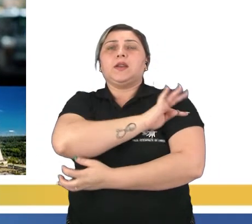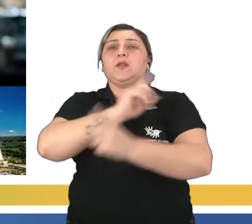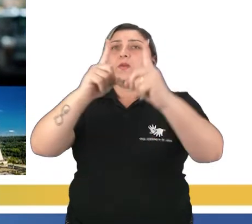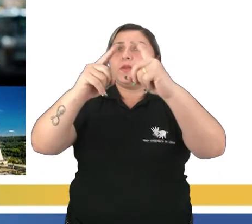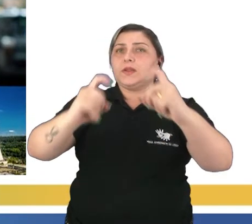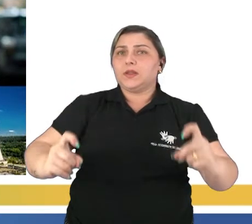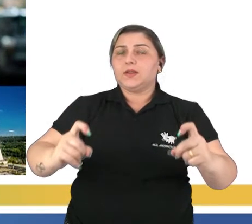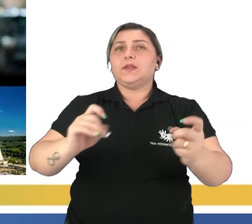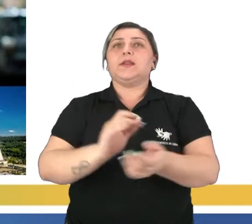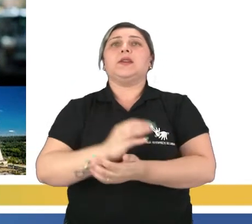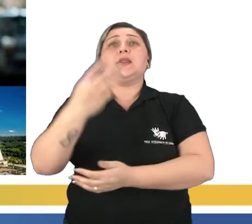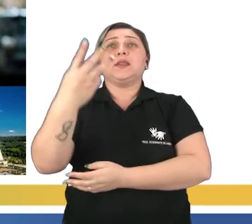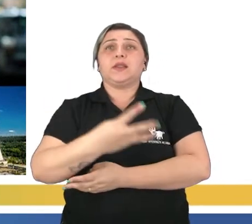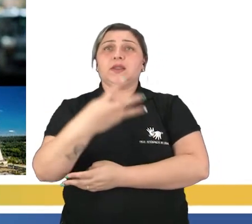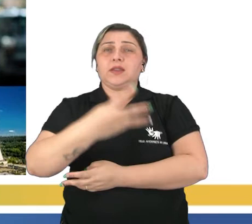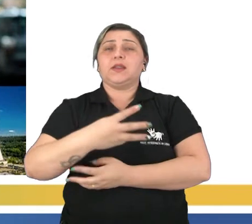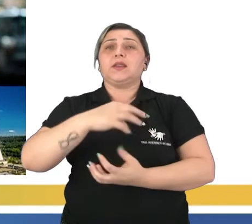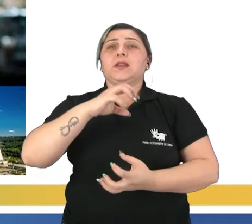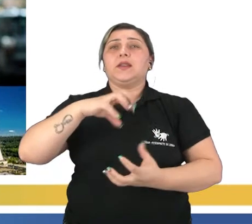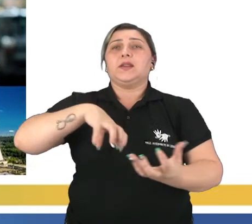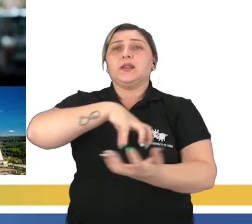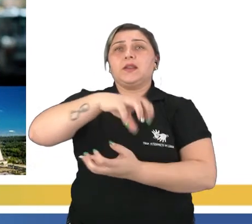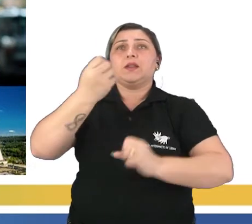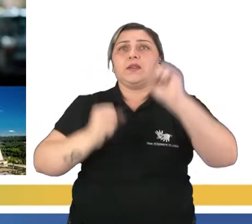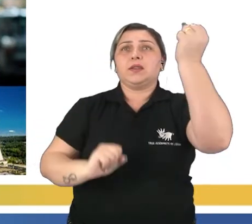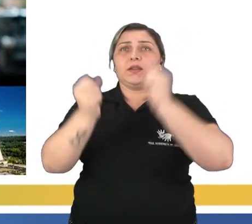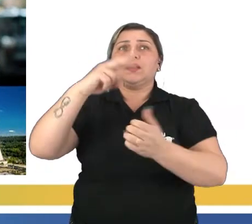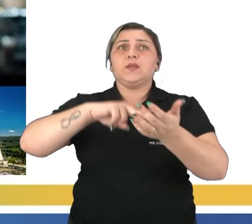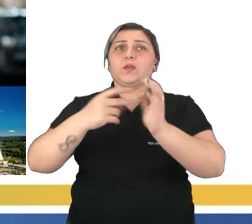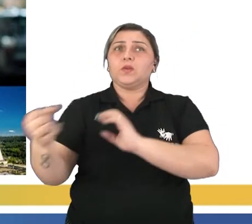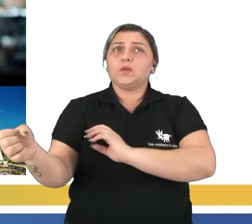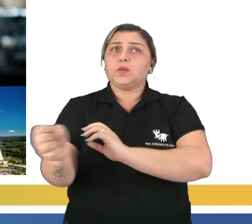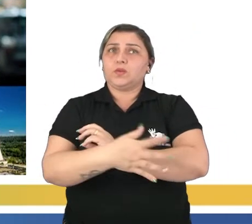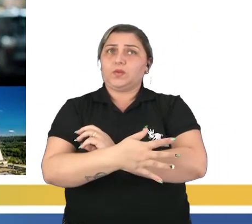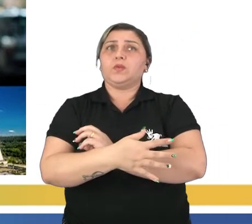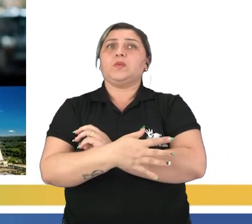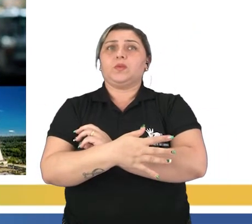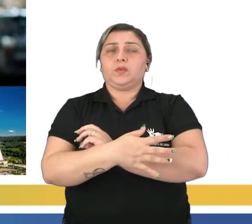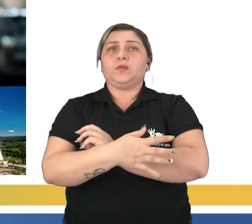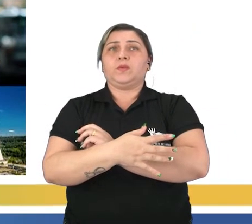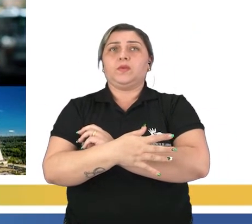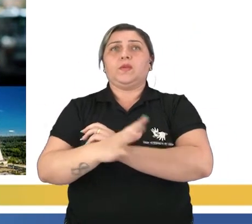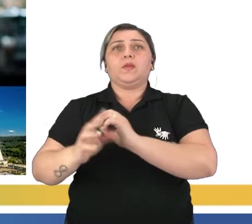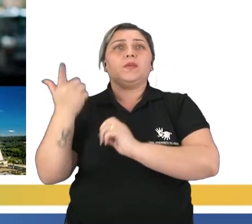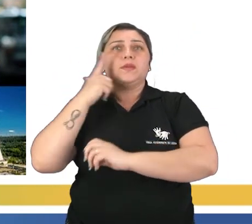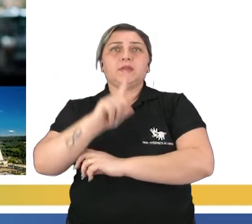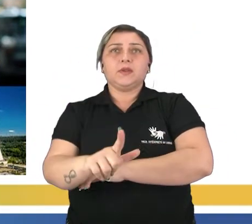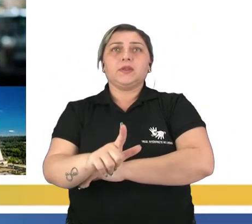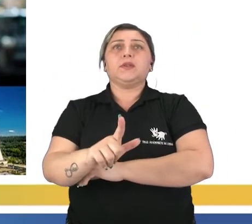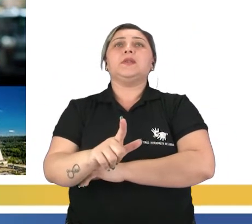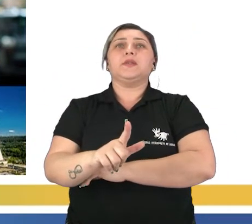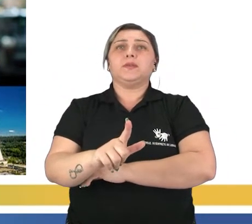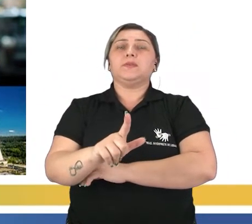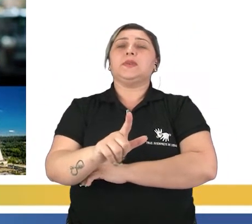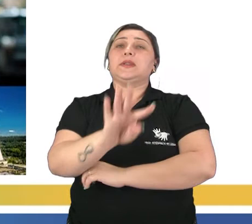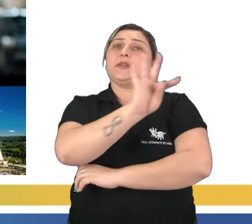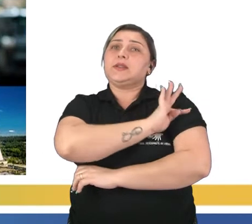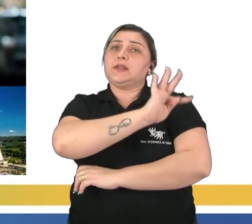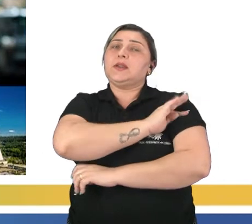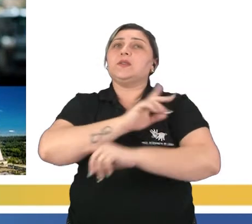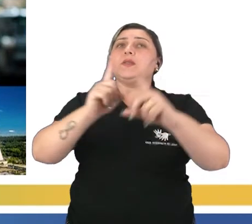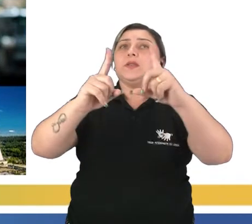Técnico-Científica. A terceira Revolução Industrial significou um novo patamar alcançado pelos avanços